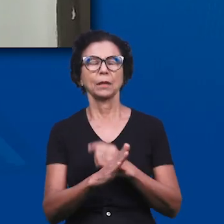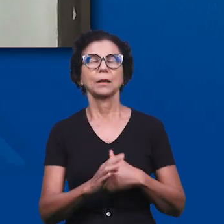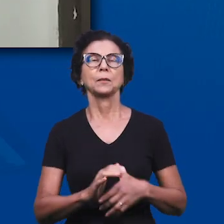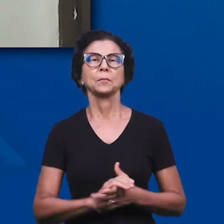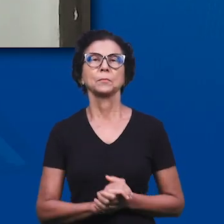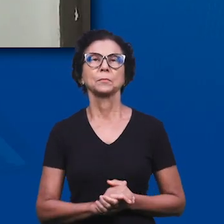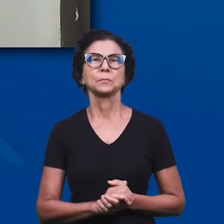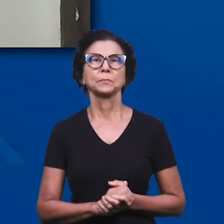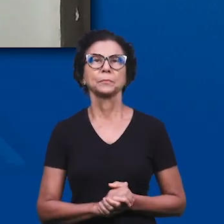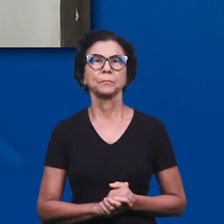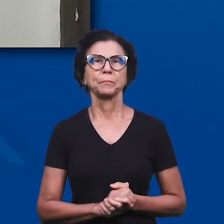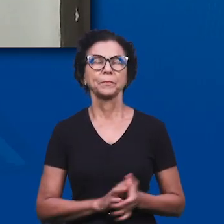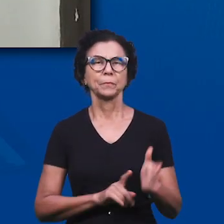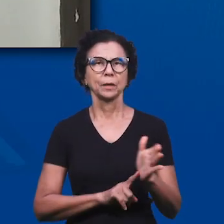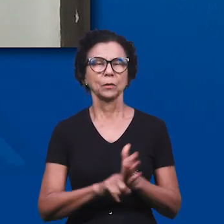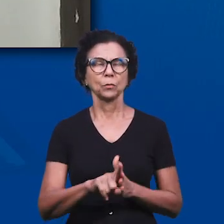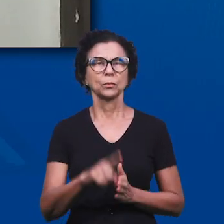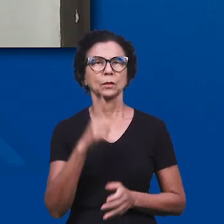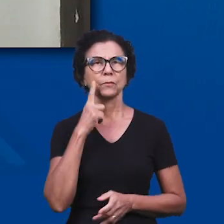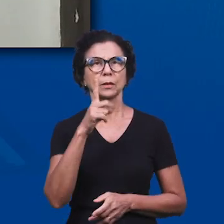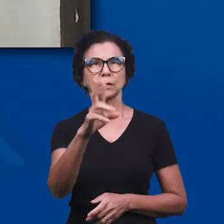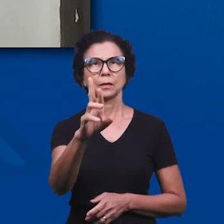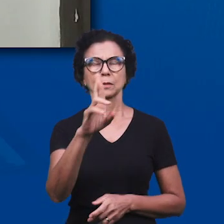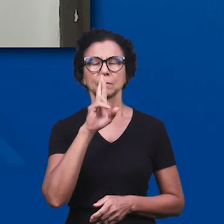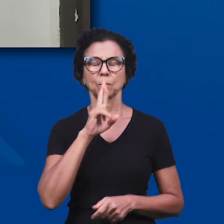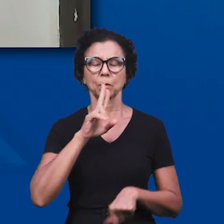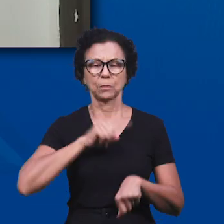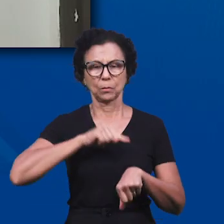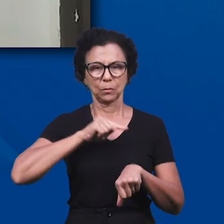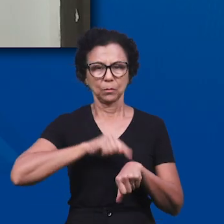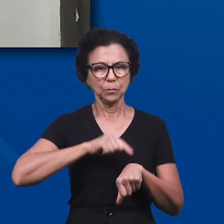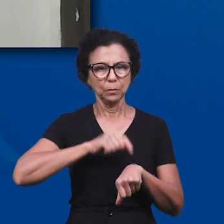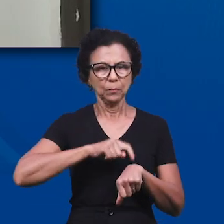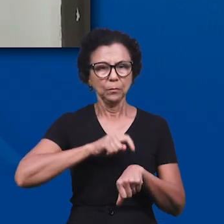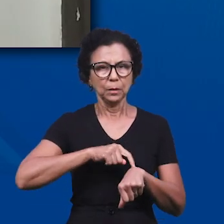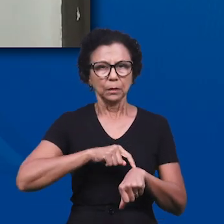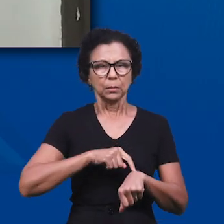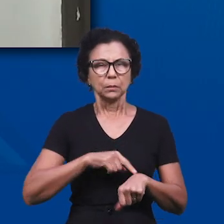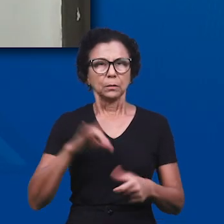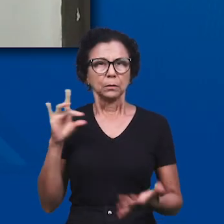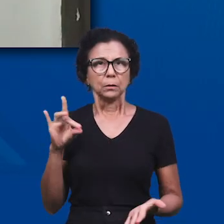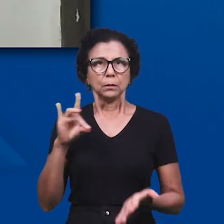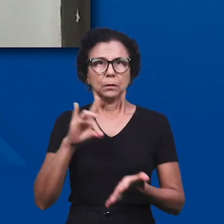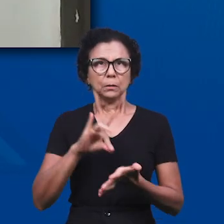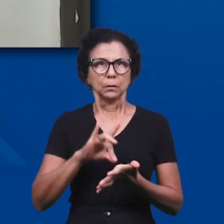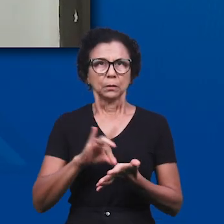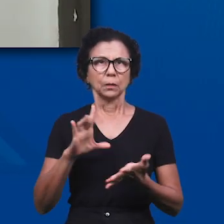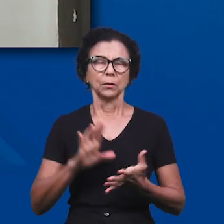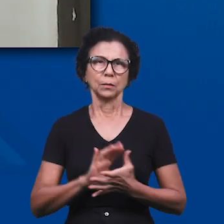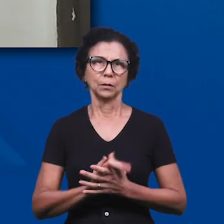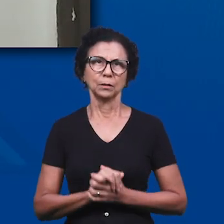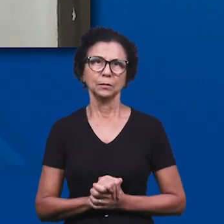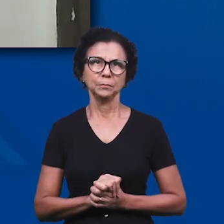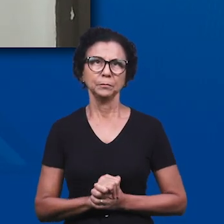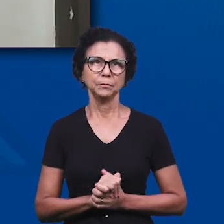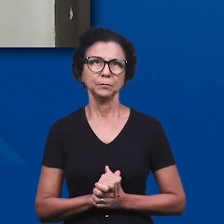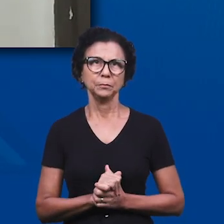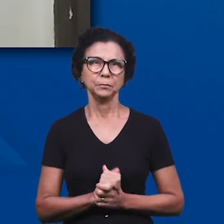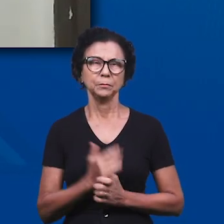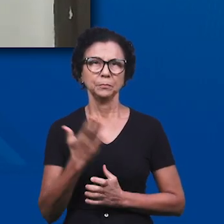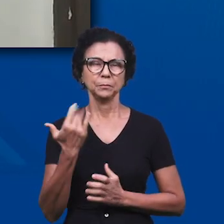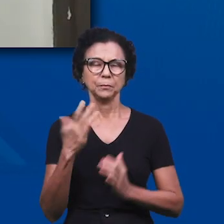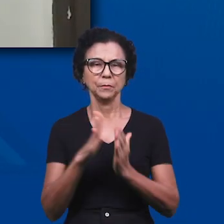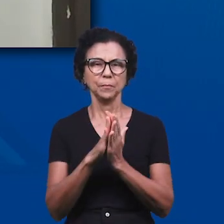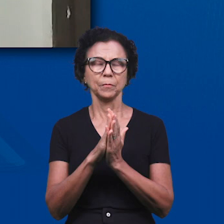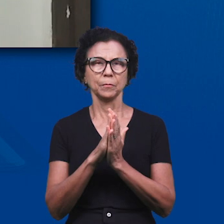no momento da Reforma Protestante, a palavra estava na descoberta do tesouro escondida